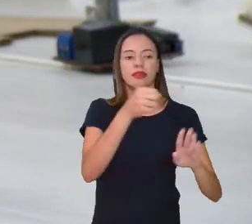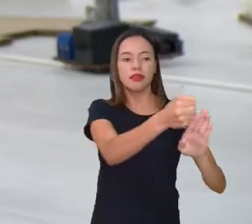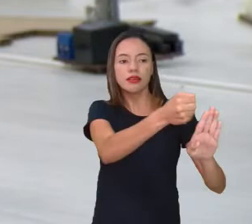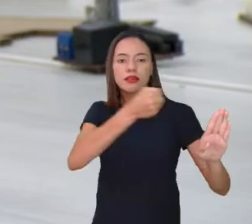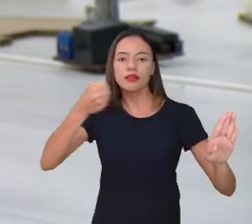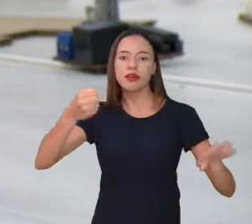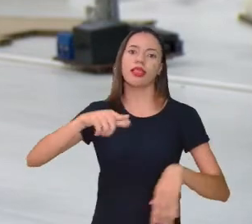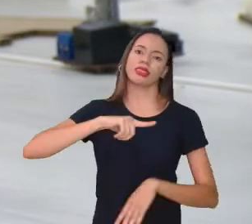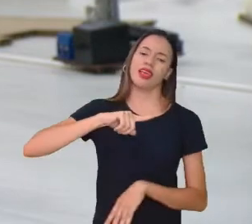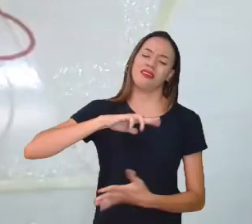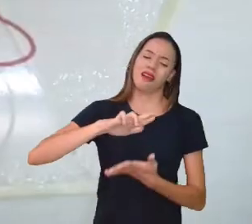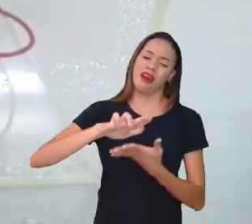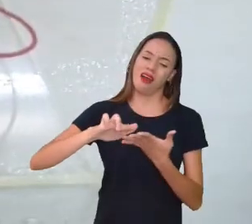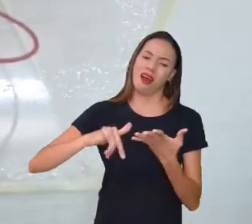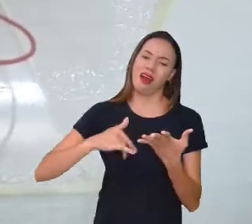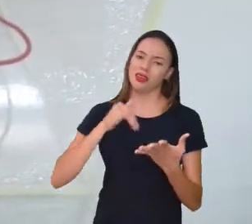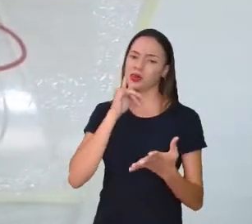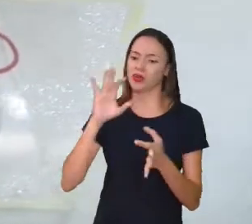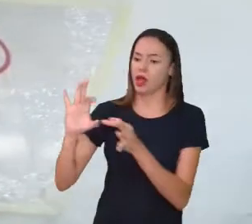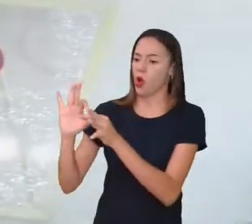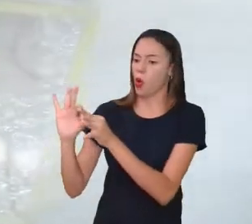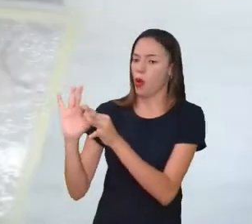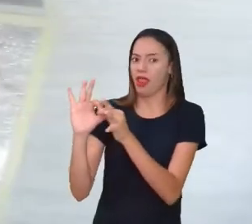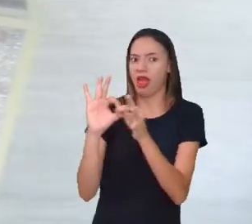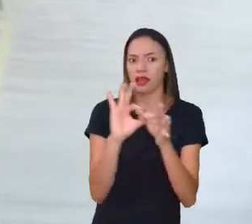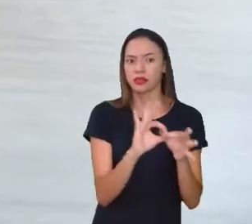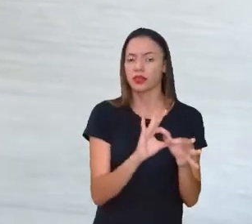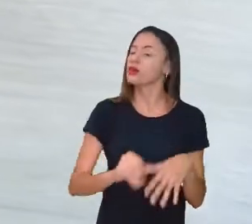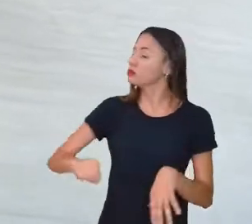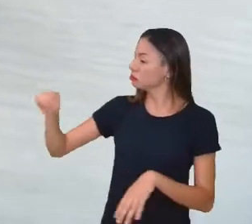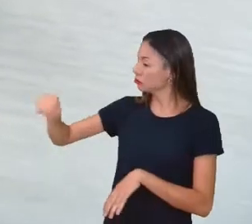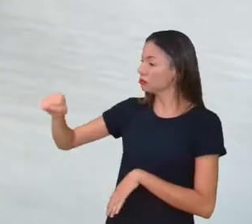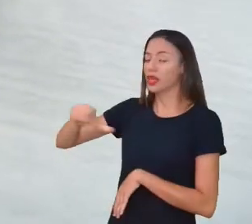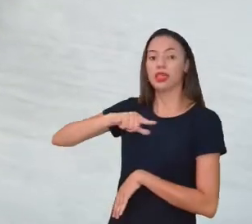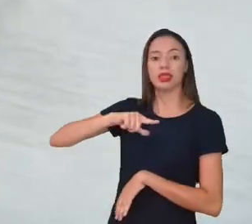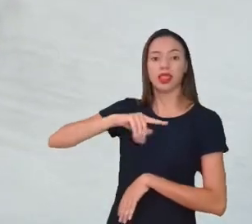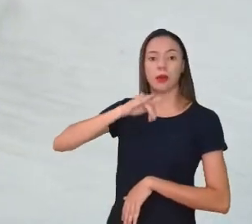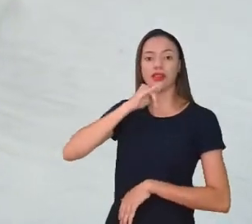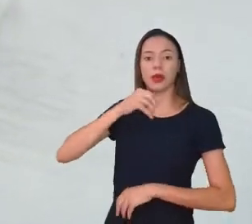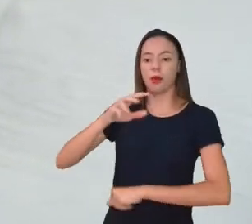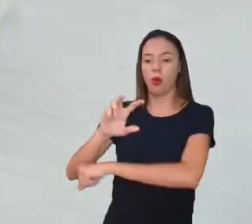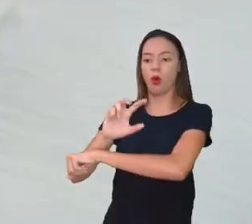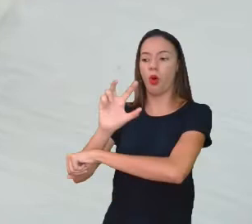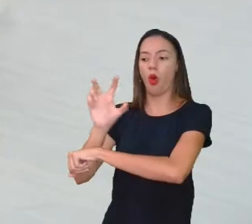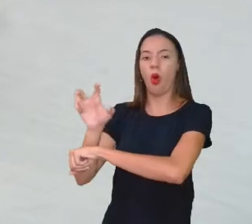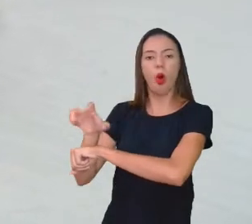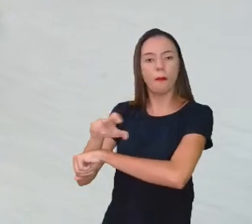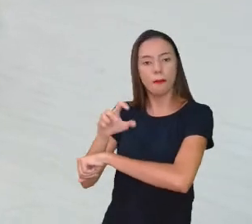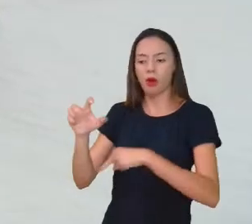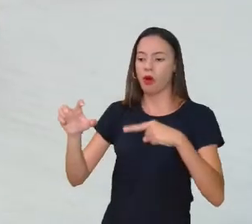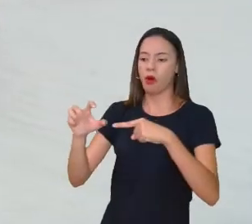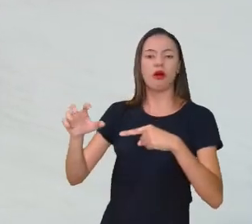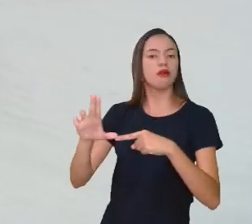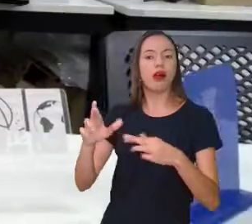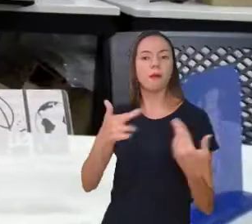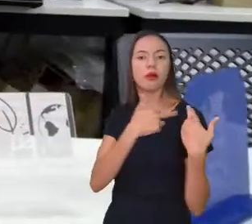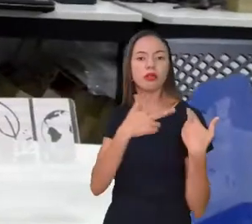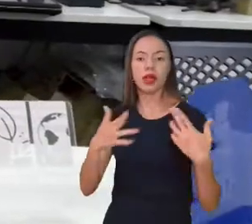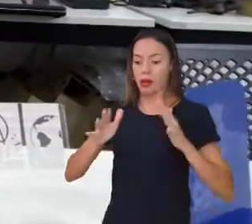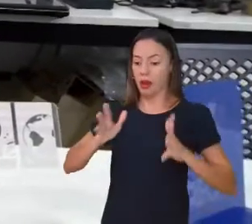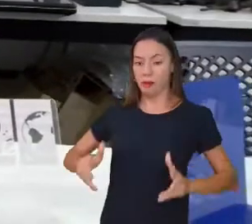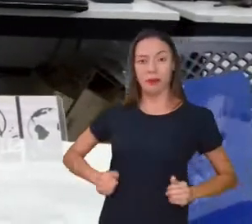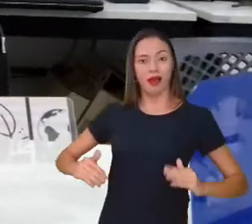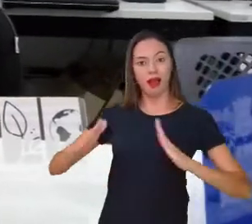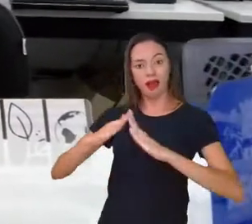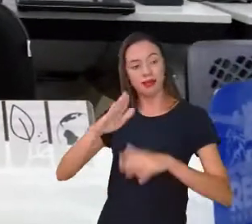conexão, um monte Já de coisa, tem, na né? verdade, Tiago. Né? Tem até um robozinho que limpa a casa pra gente. Eu quero esse aí. Então eu vou pedir o pessoal